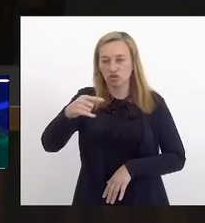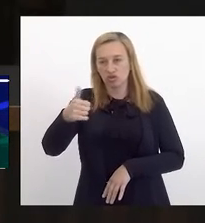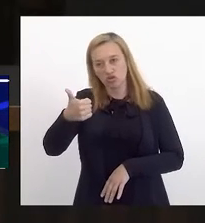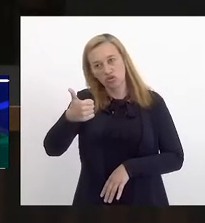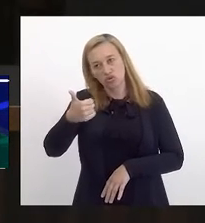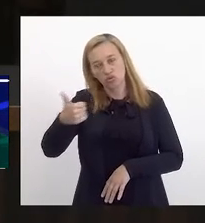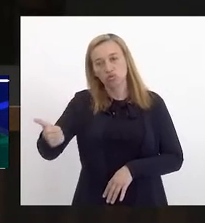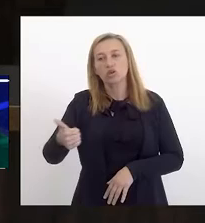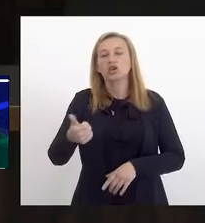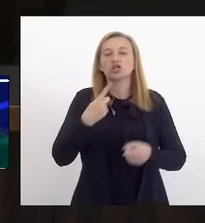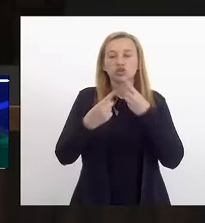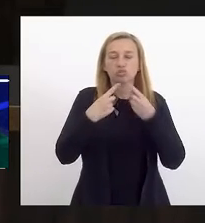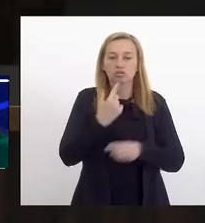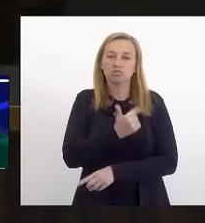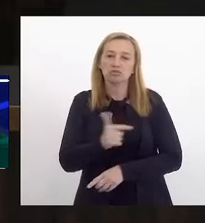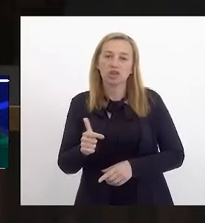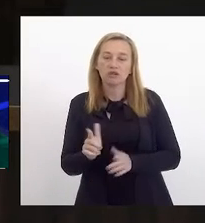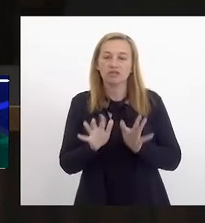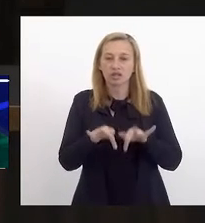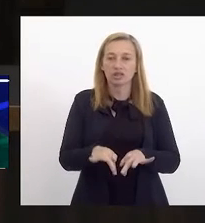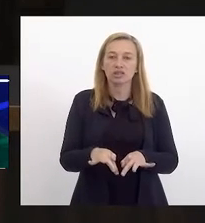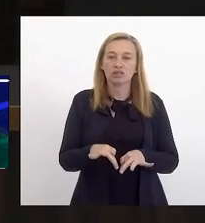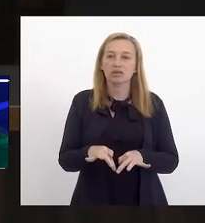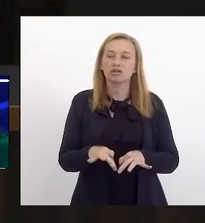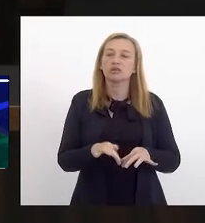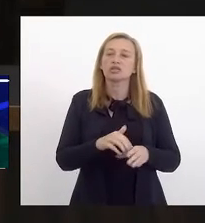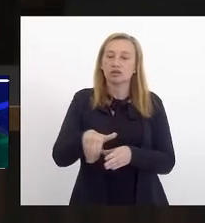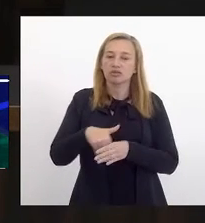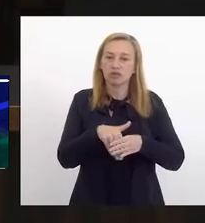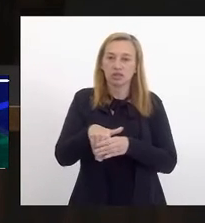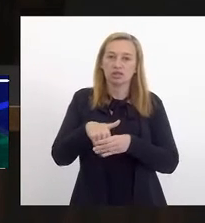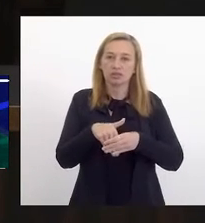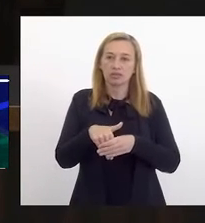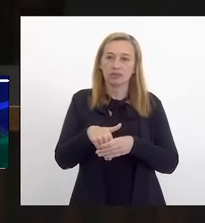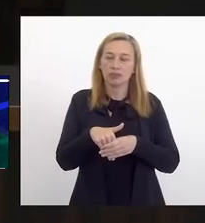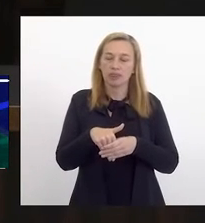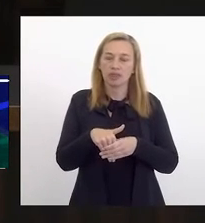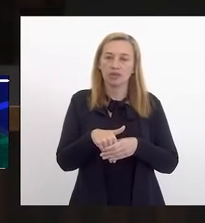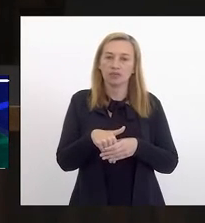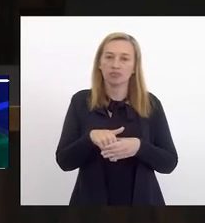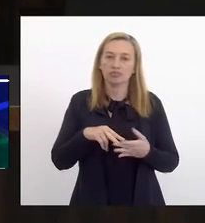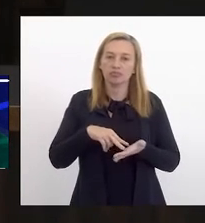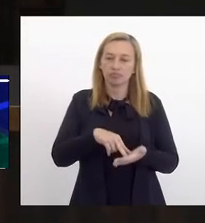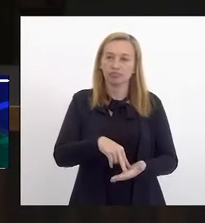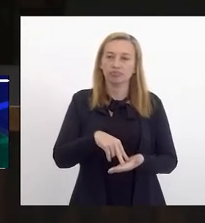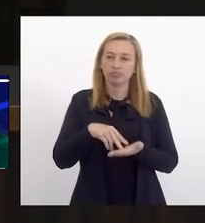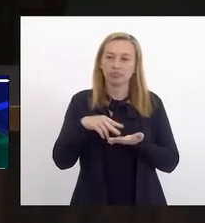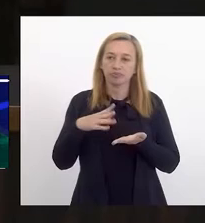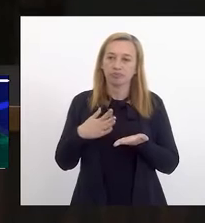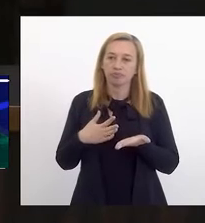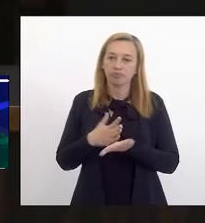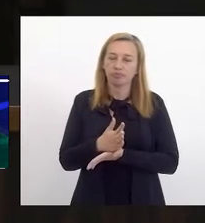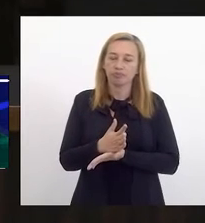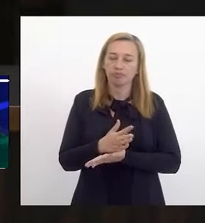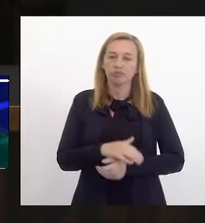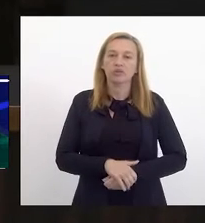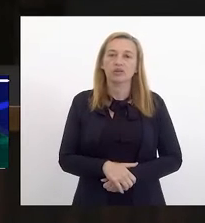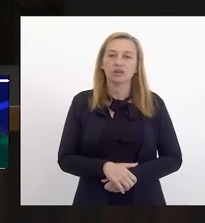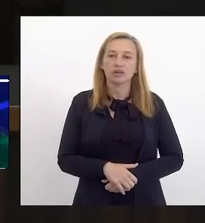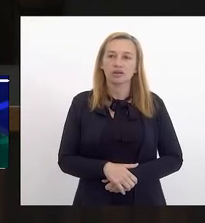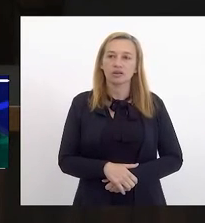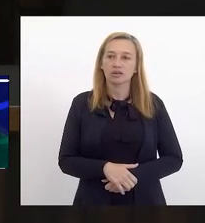discussão, não havendo quem queira discutir, encerrada a discussão, em votação. Senhores que aprovam, permaneçam como estão.